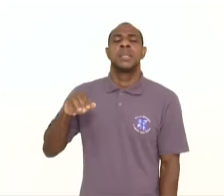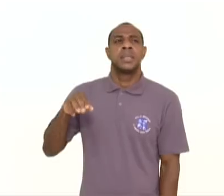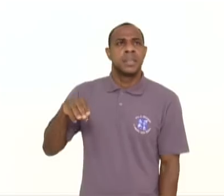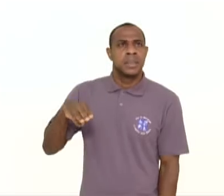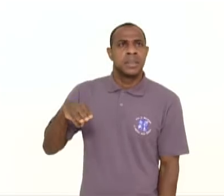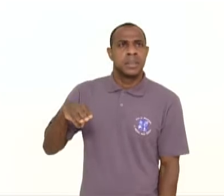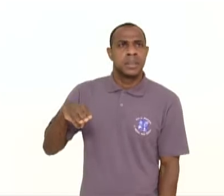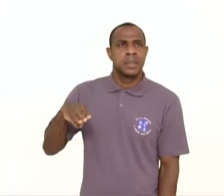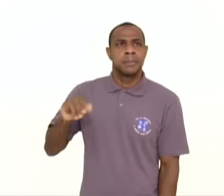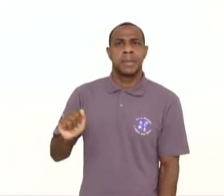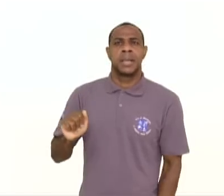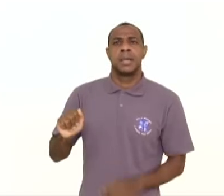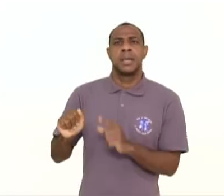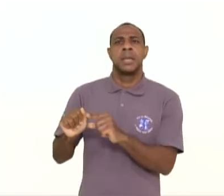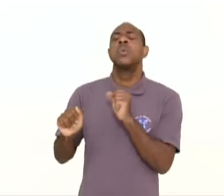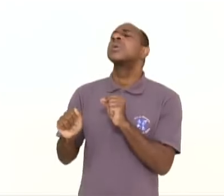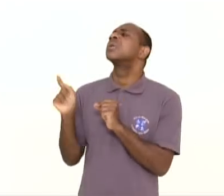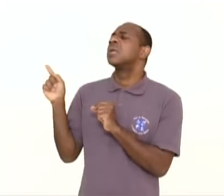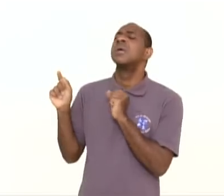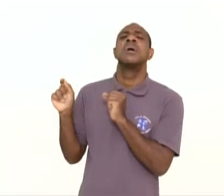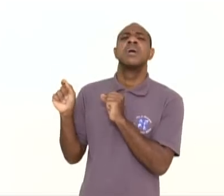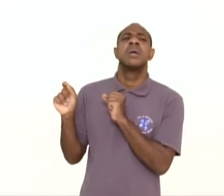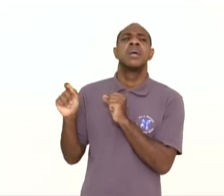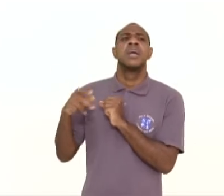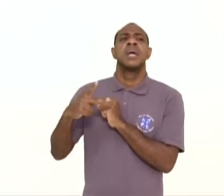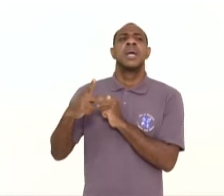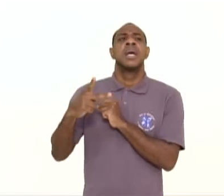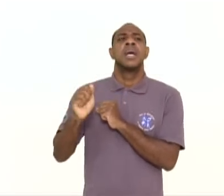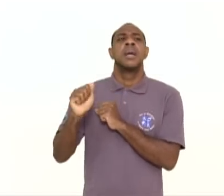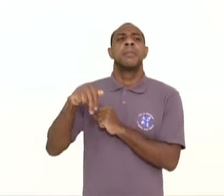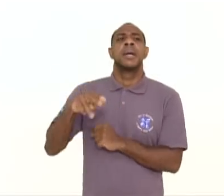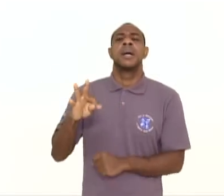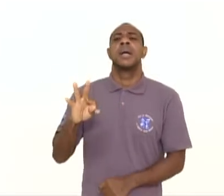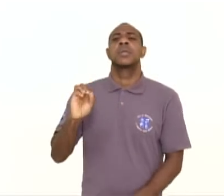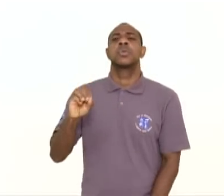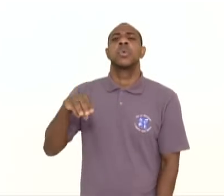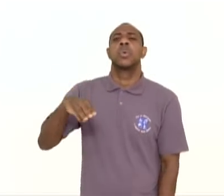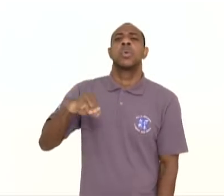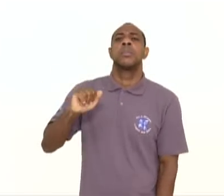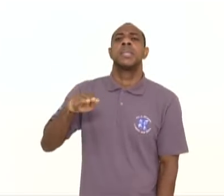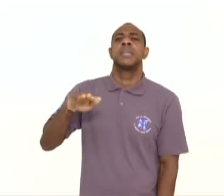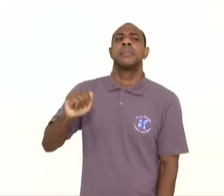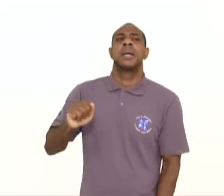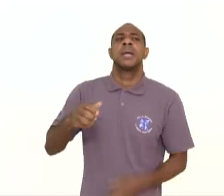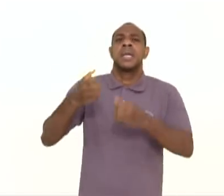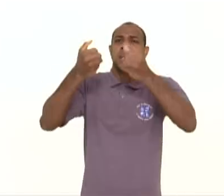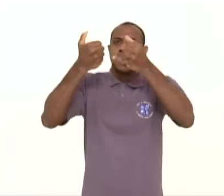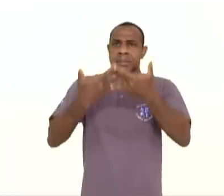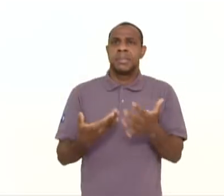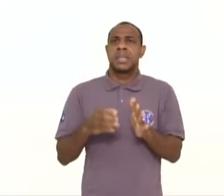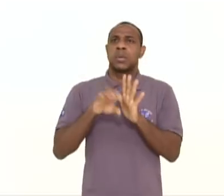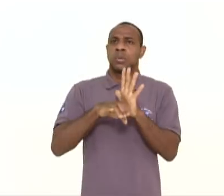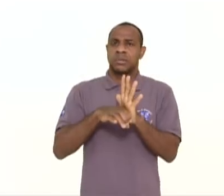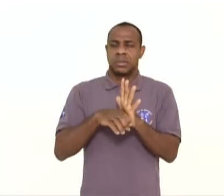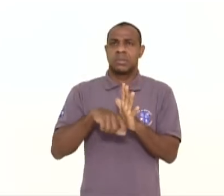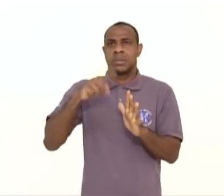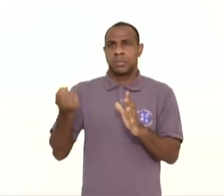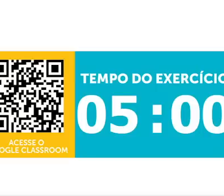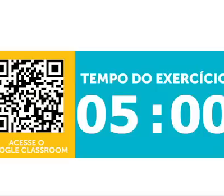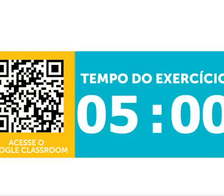então, inspirado na figura ali do Chaplin, defina o que é pantomima. Já já voltamos.